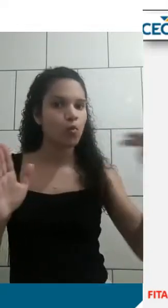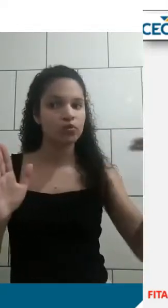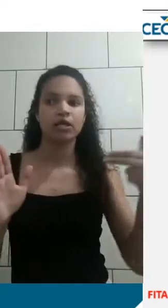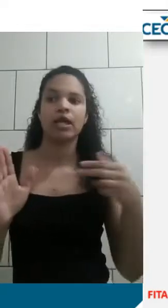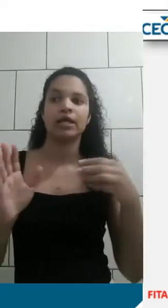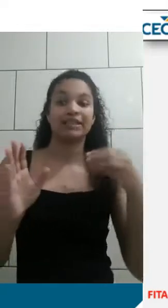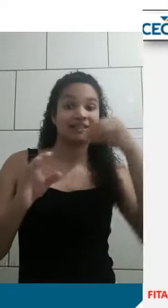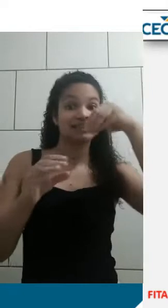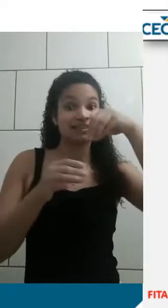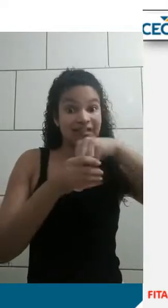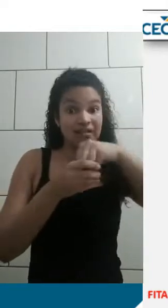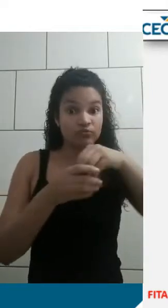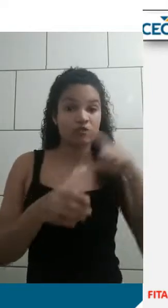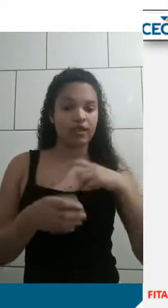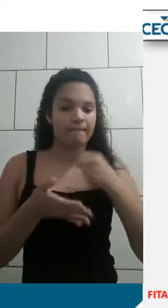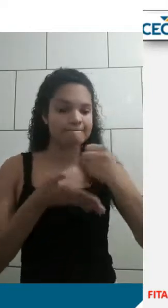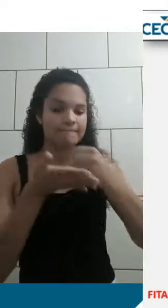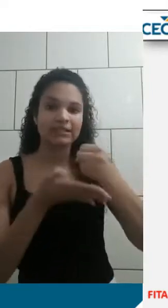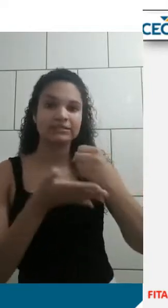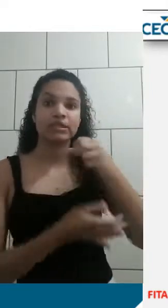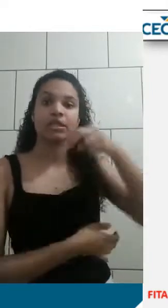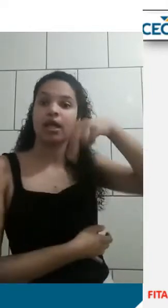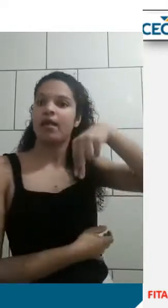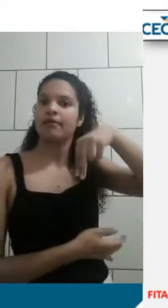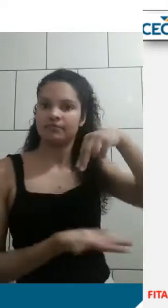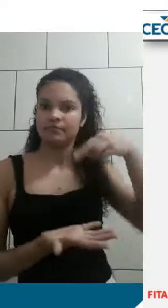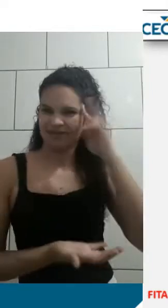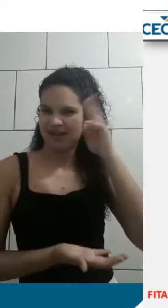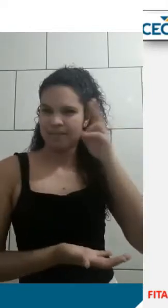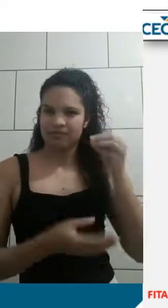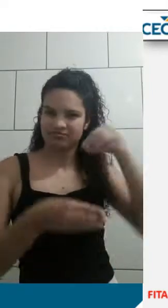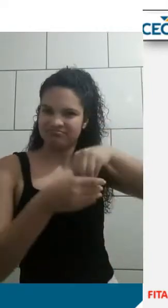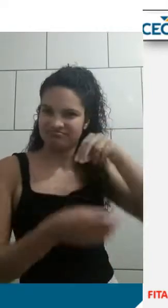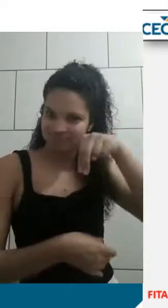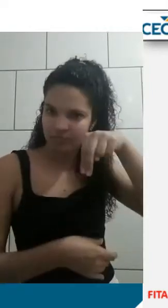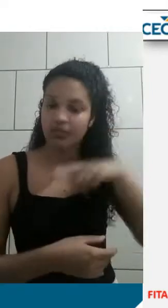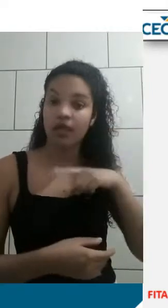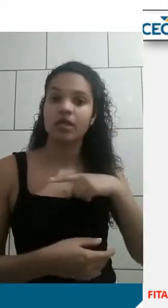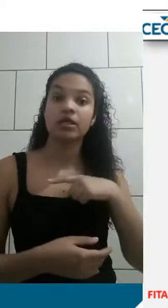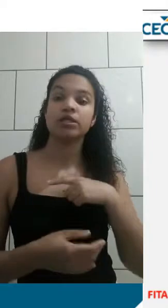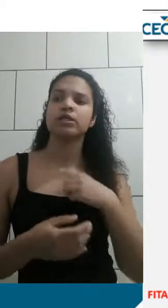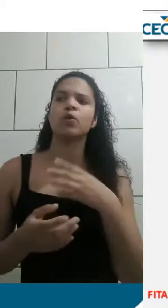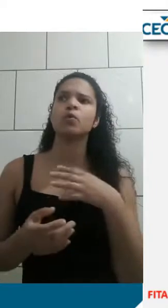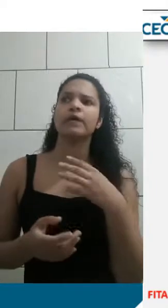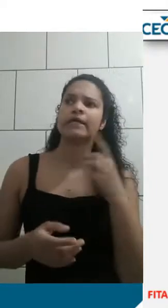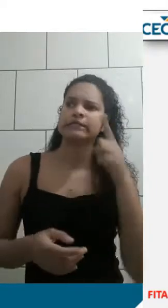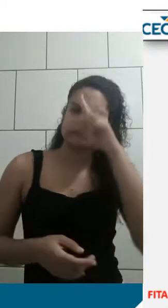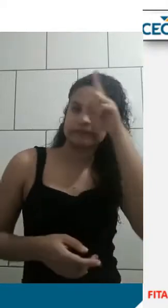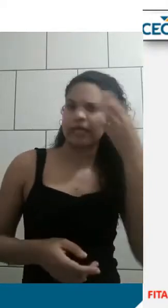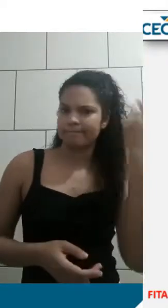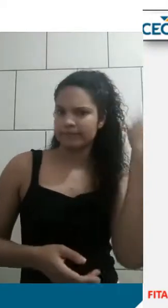nitrogenadas do DNA, a ideia foi descobrir como esse código está organizado.